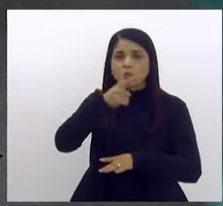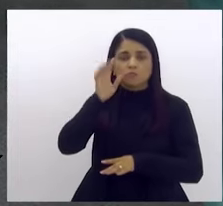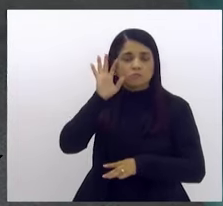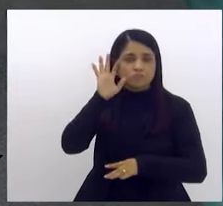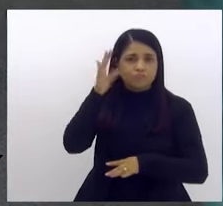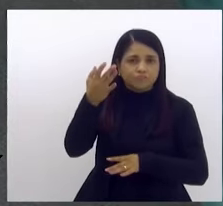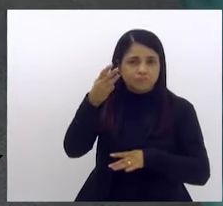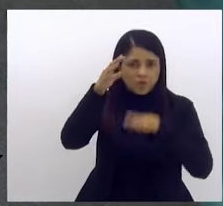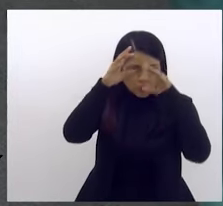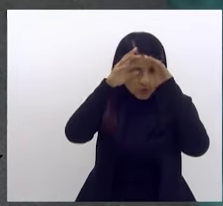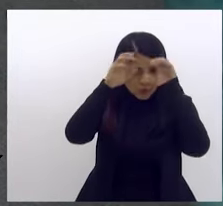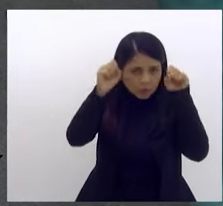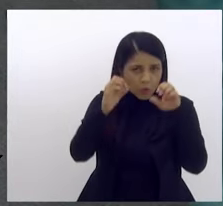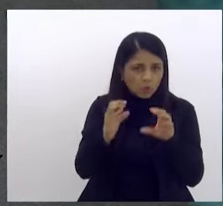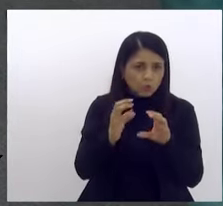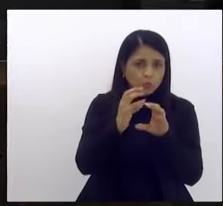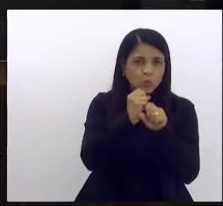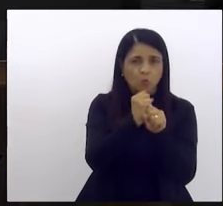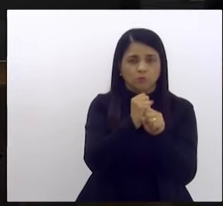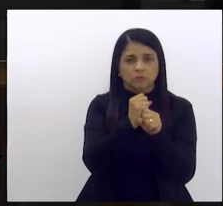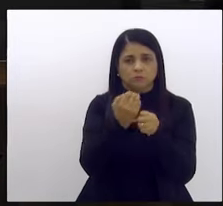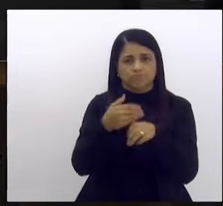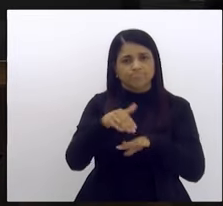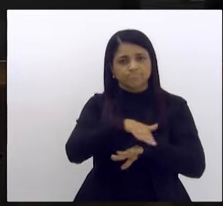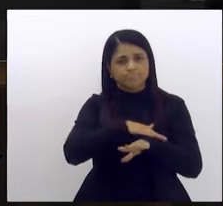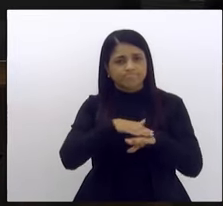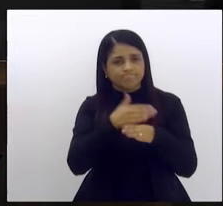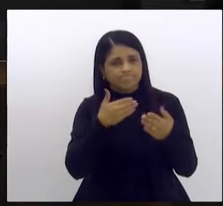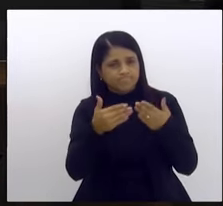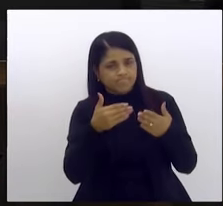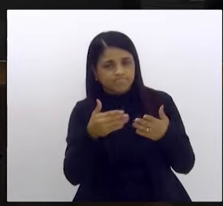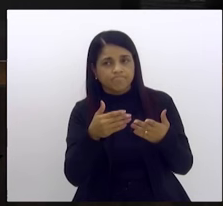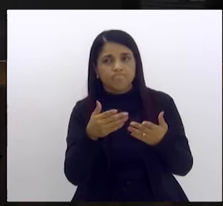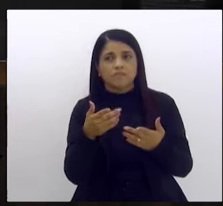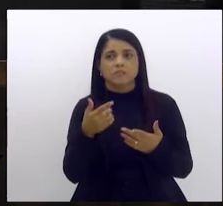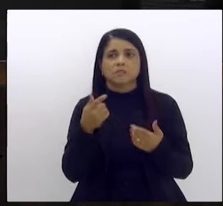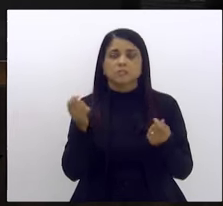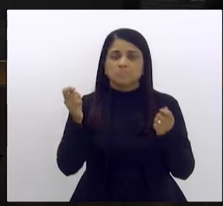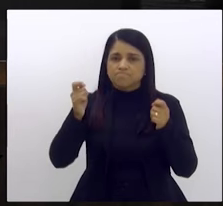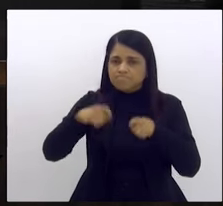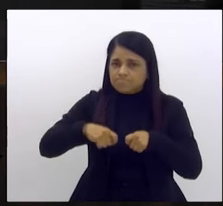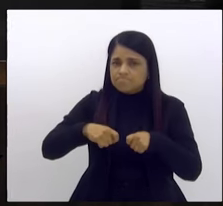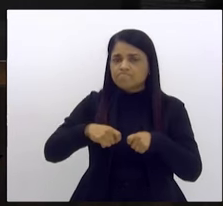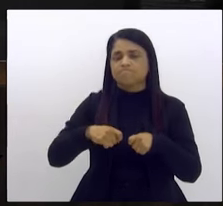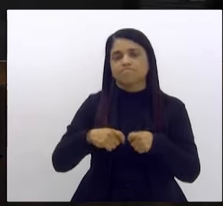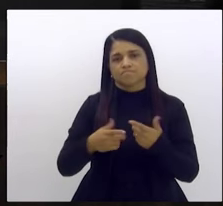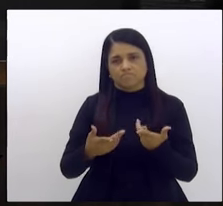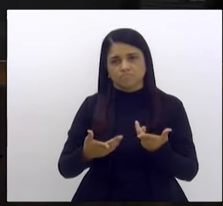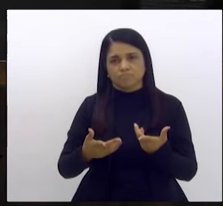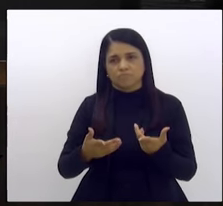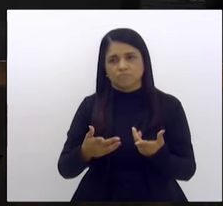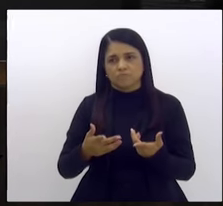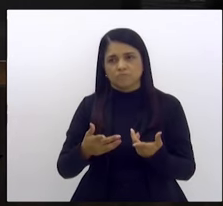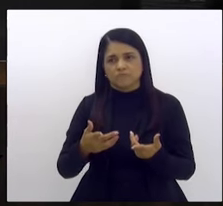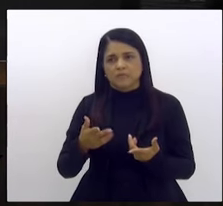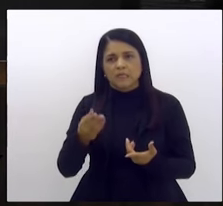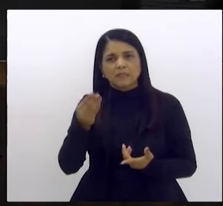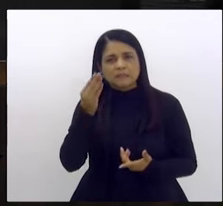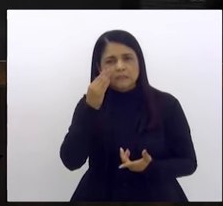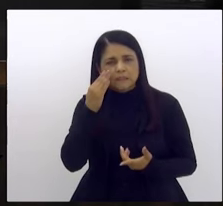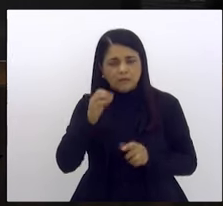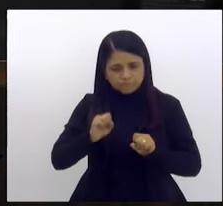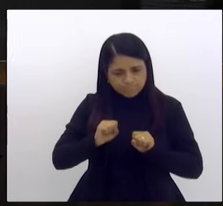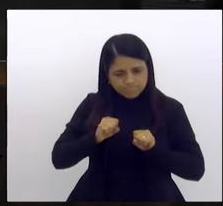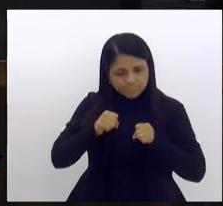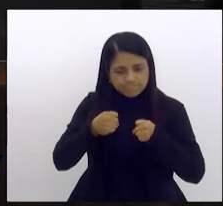no Tribunal de Contas do Estado. Perfeito. Era o que a gente queria fazer essa ponderação, uma soma de esforços.